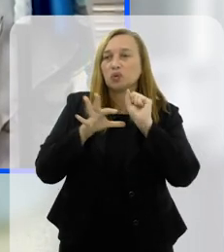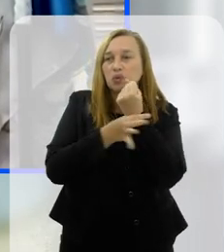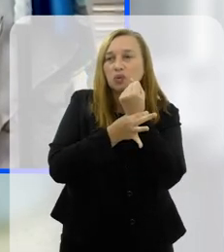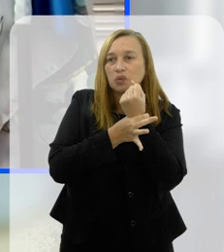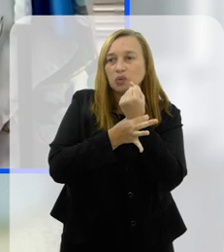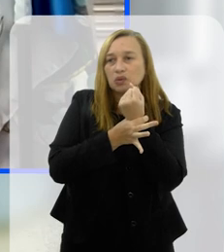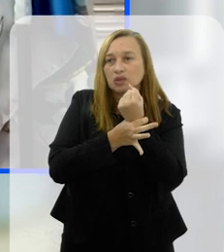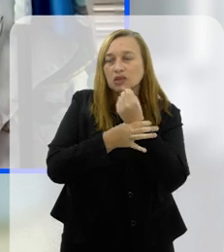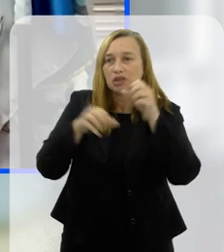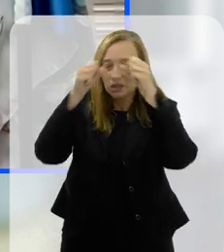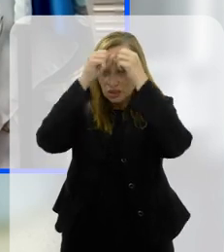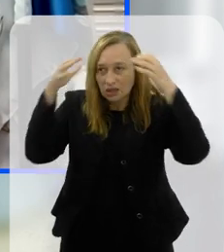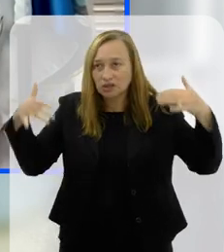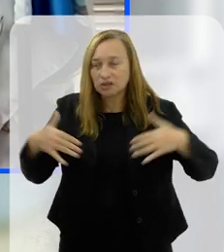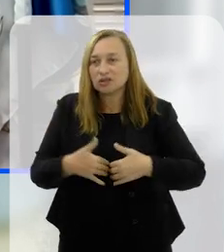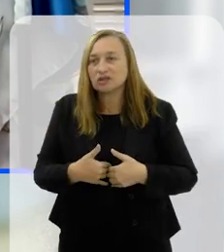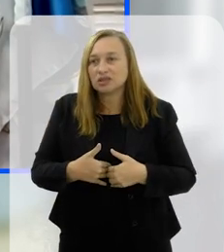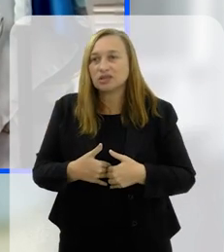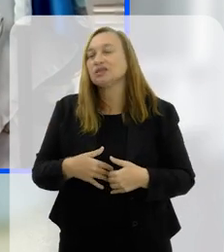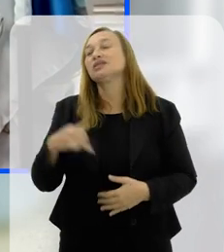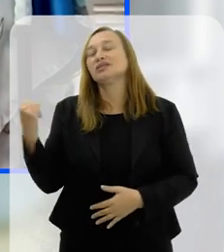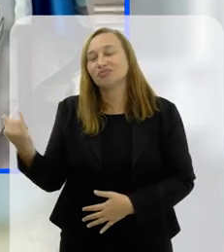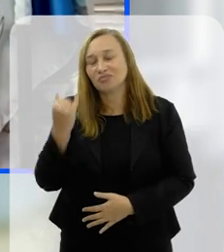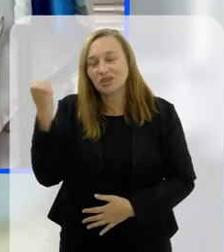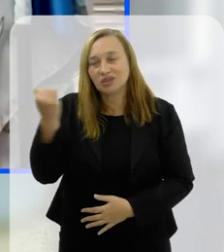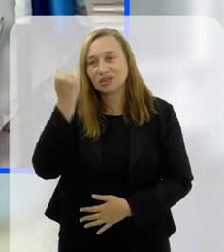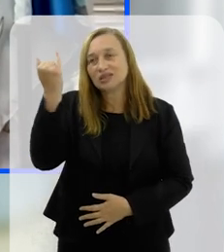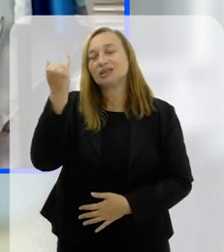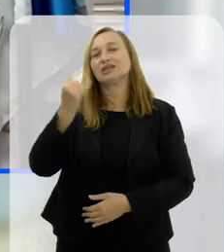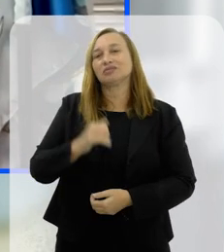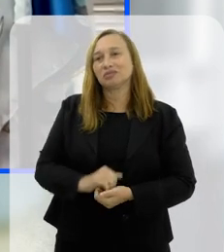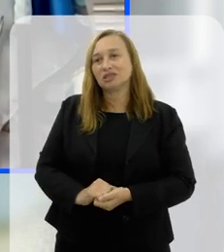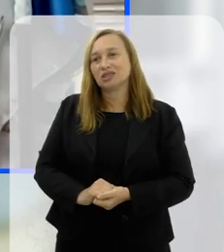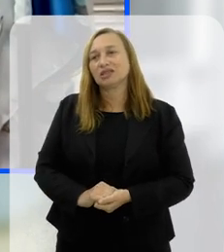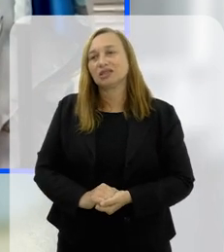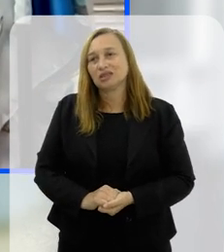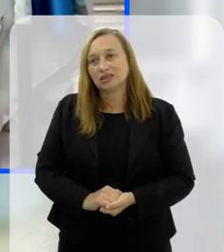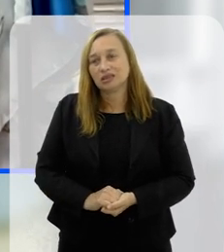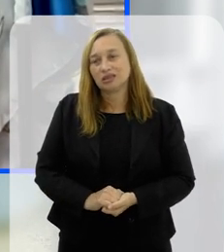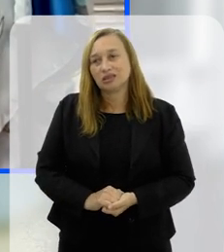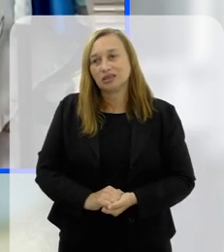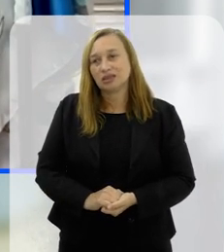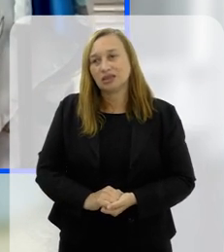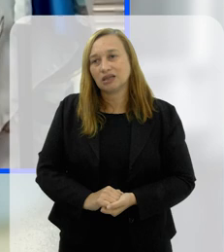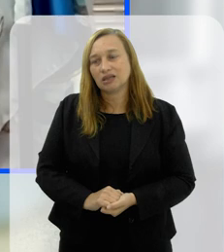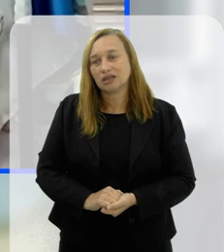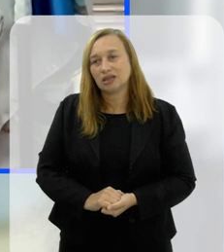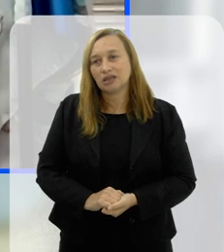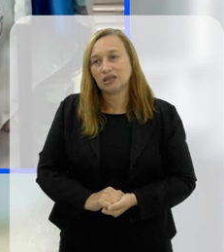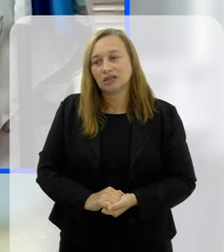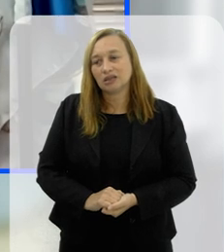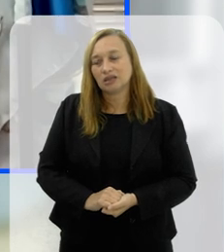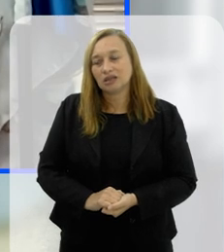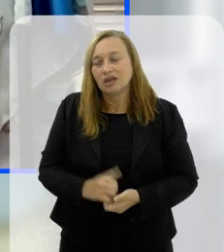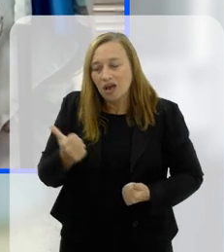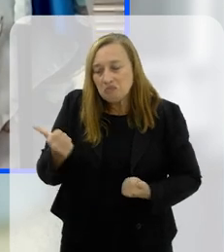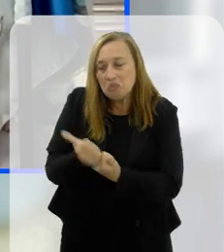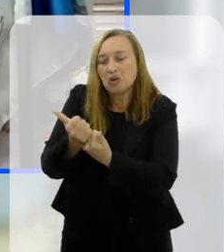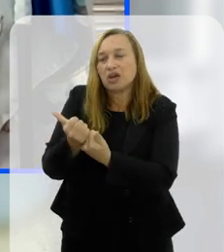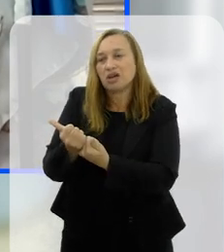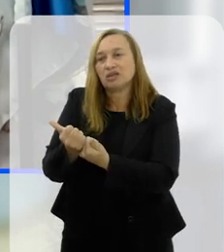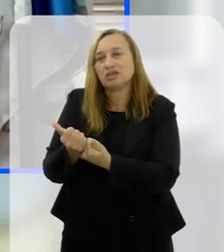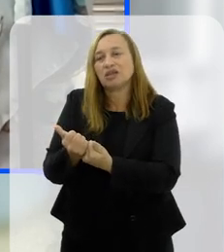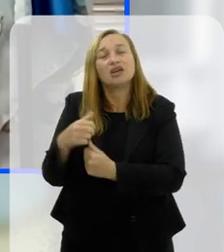desenvolvimento dos autistas é é importantíssimo para assegurar assegurar o desenvolvimento a a segurar